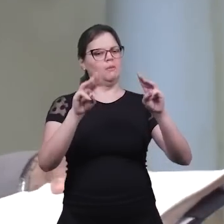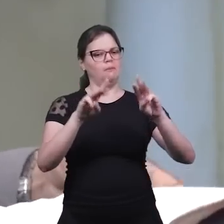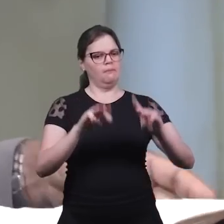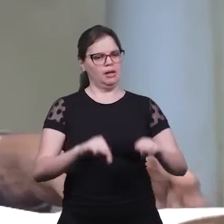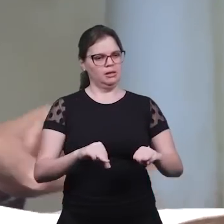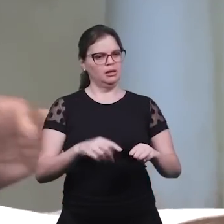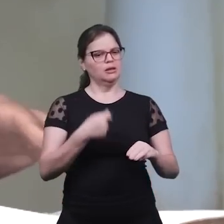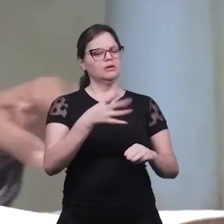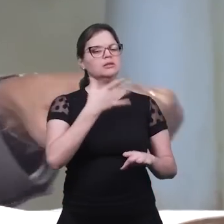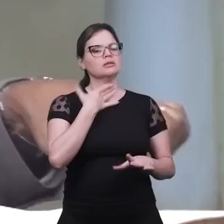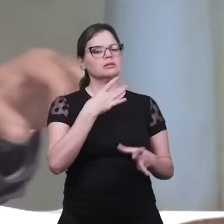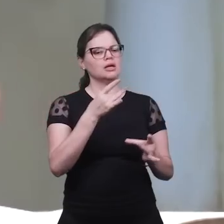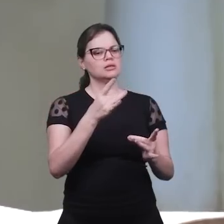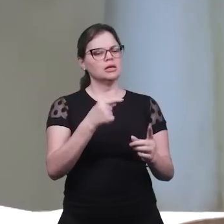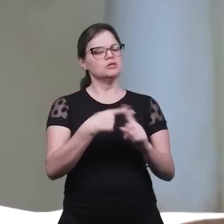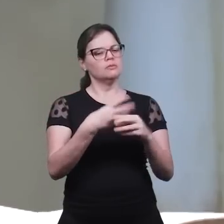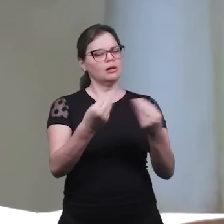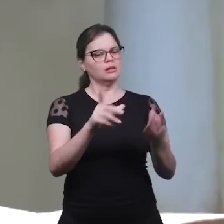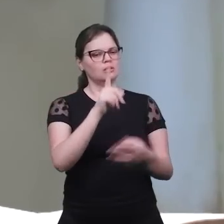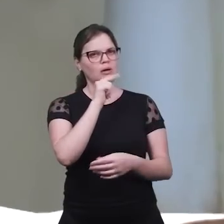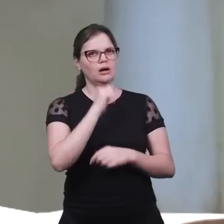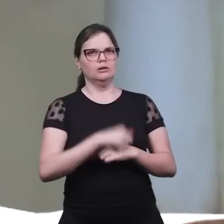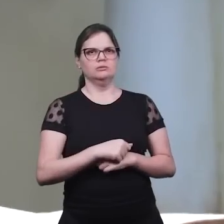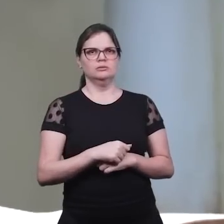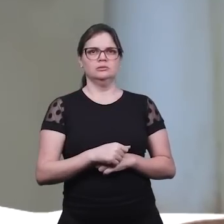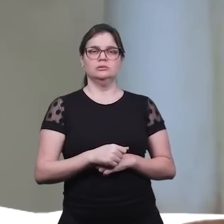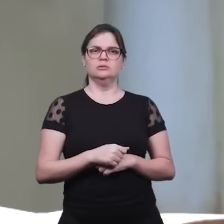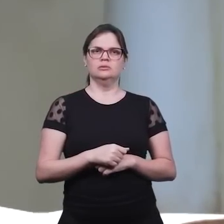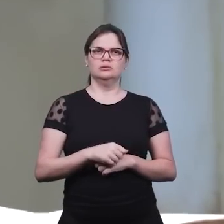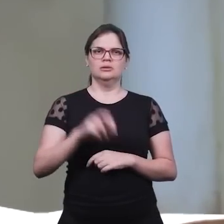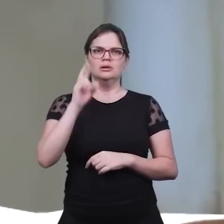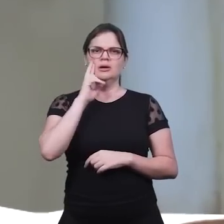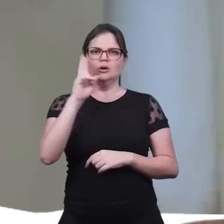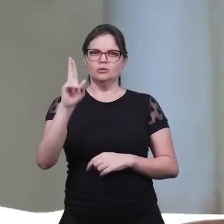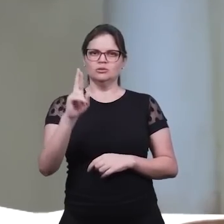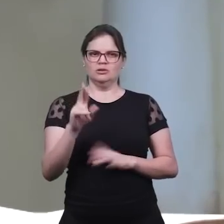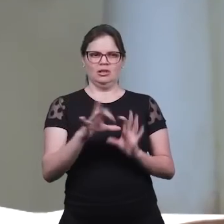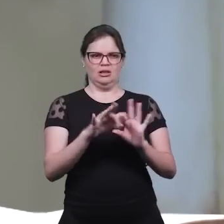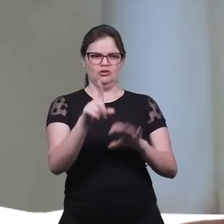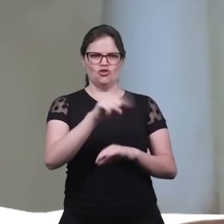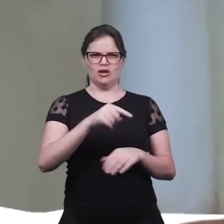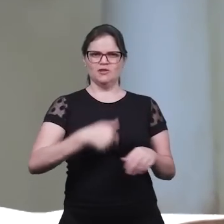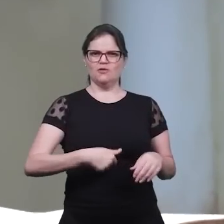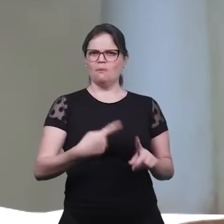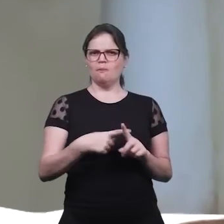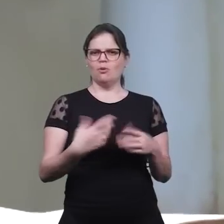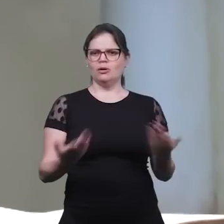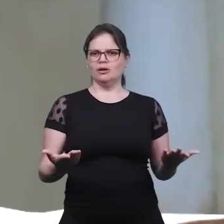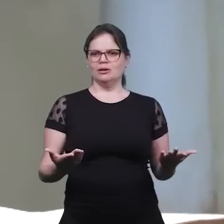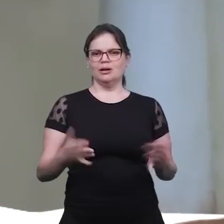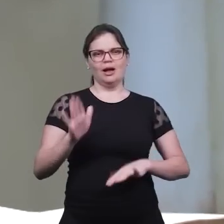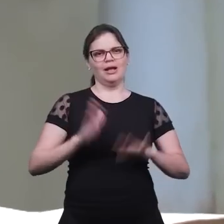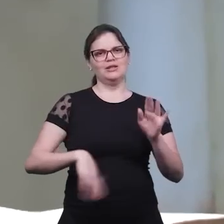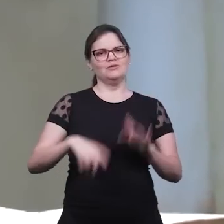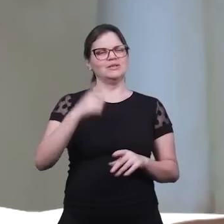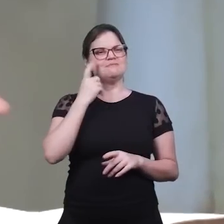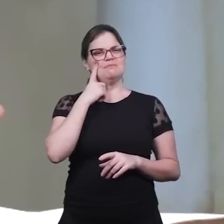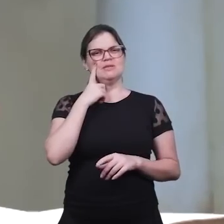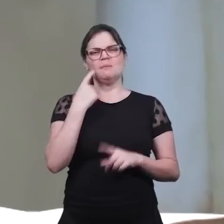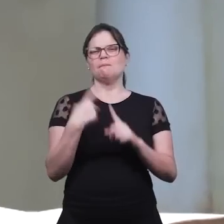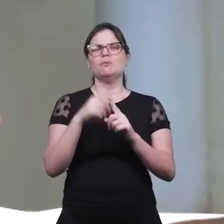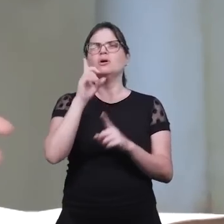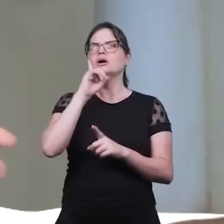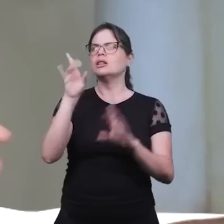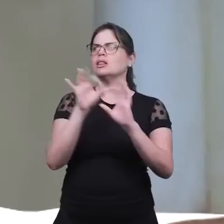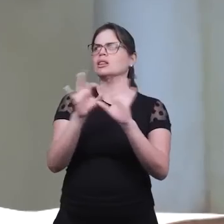deixou com sede. Aqui o texto fala que o Senhor deixou com fome. Rapaz, por que o Senhor deixou esse povo com fome? Aí a pessoa pode questionar, mas por que Deus permitiu